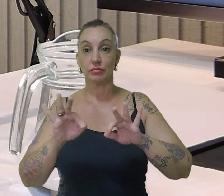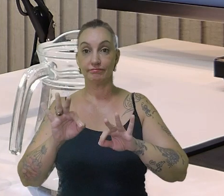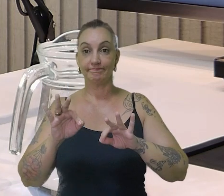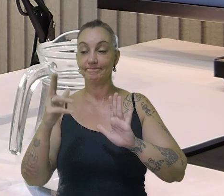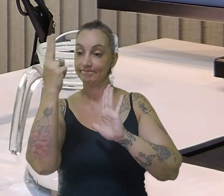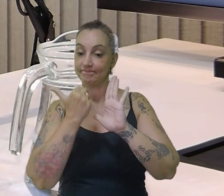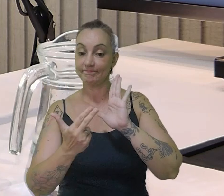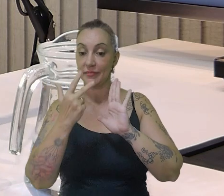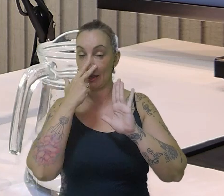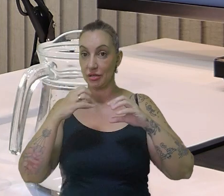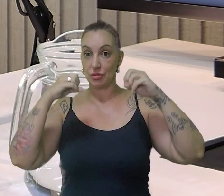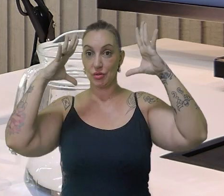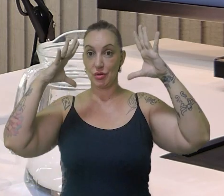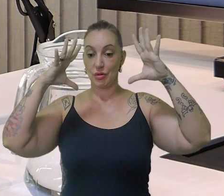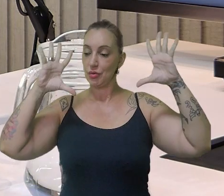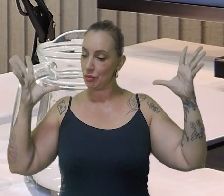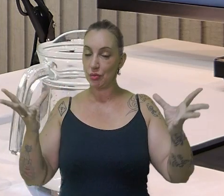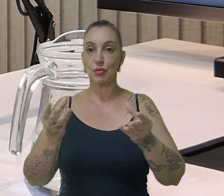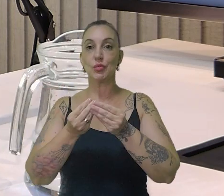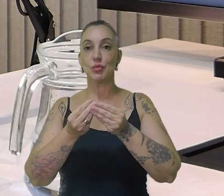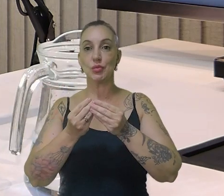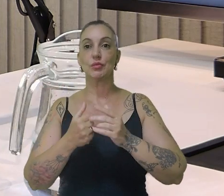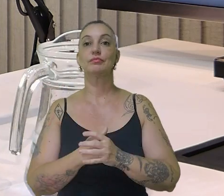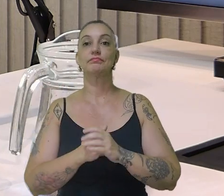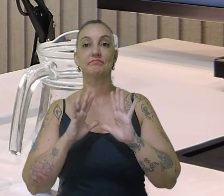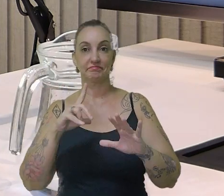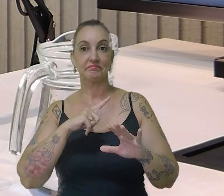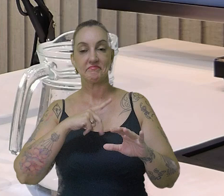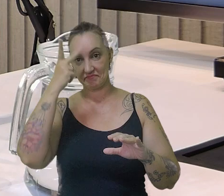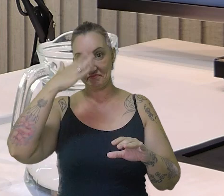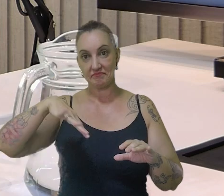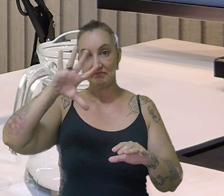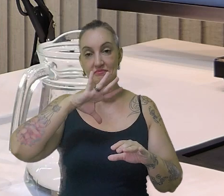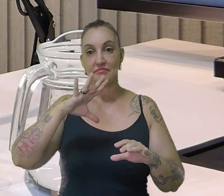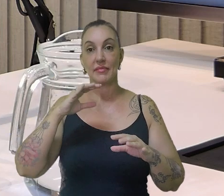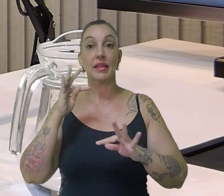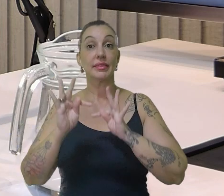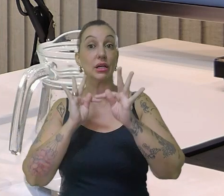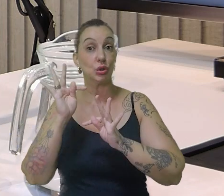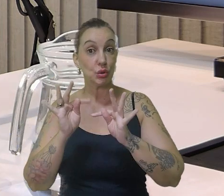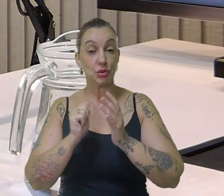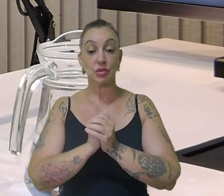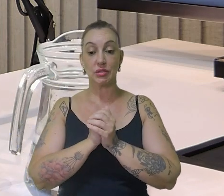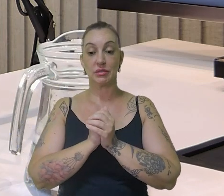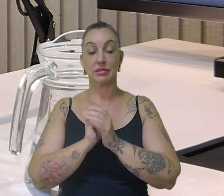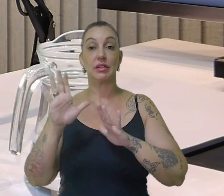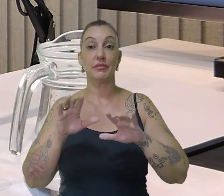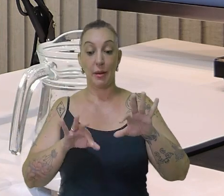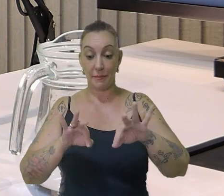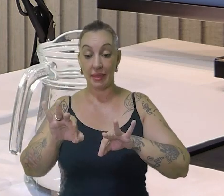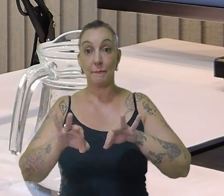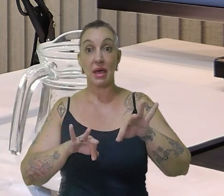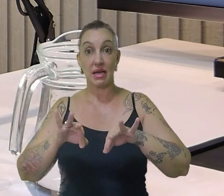o desenho Então acho que o iluminador meio que abrange tudo isso assim mas tem pessoas que são mais da tecnologia ou seja ficam mais na